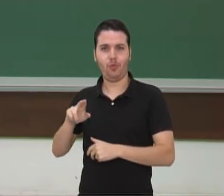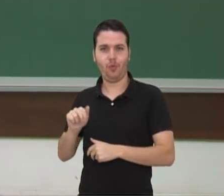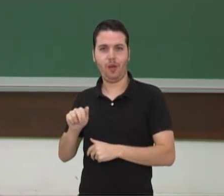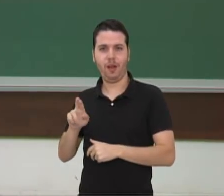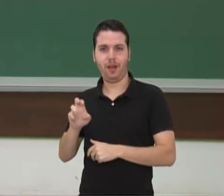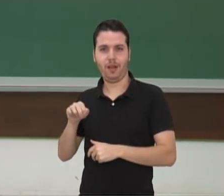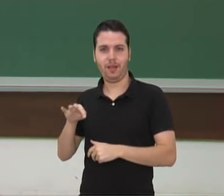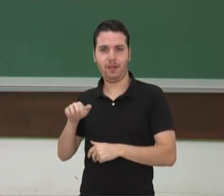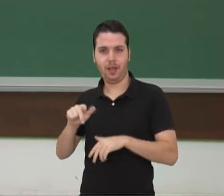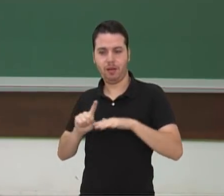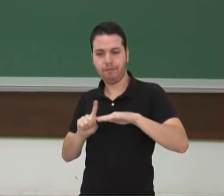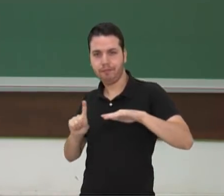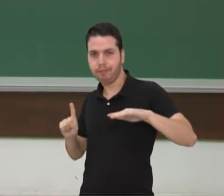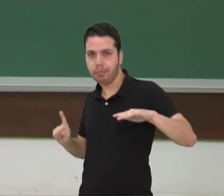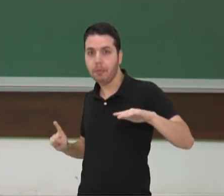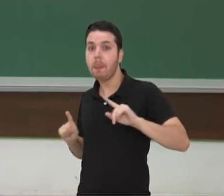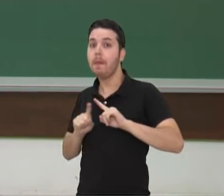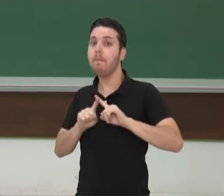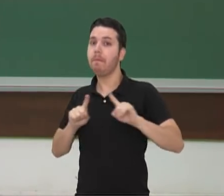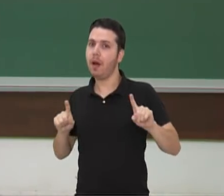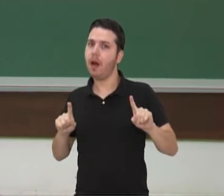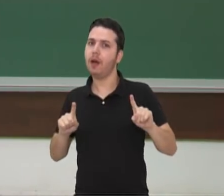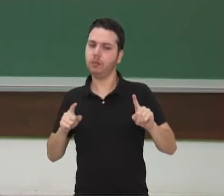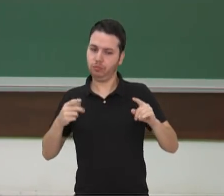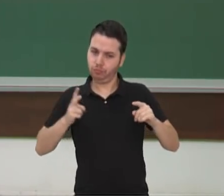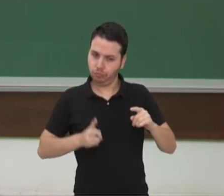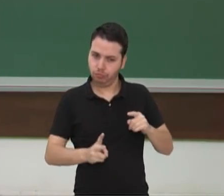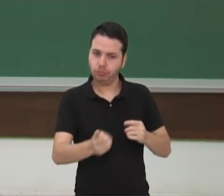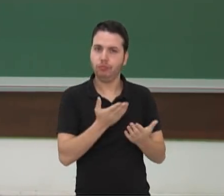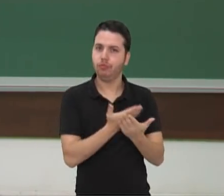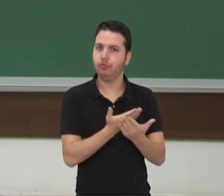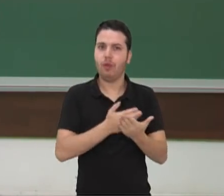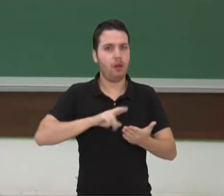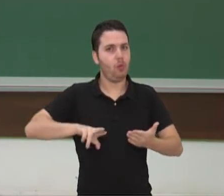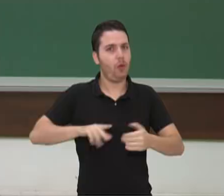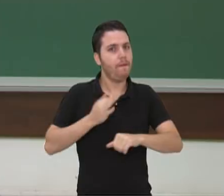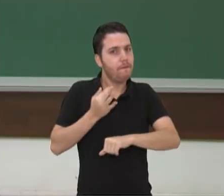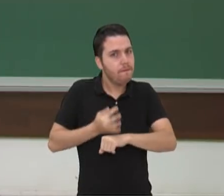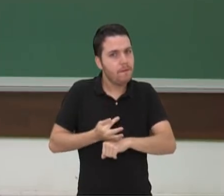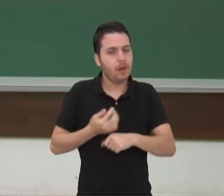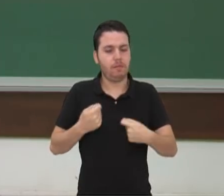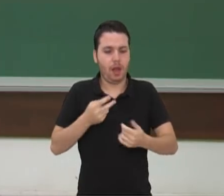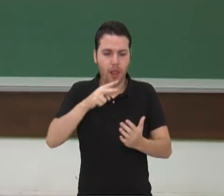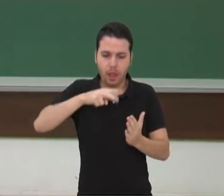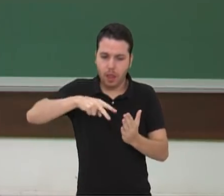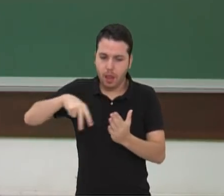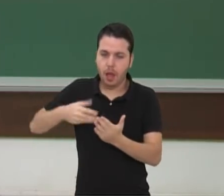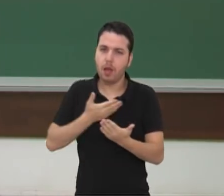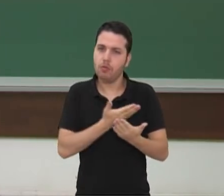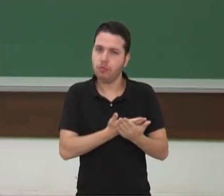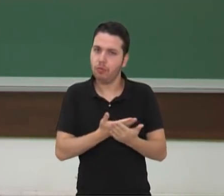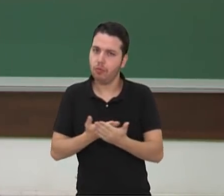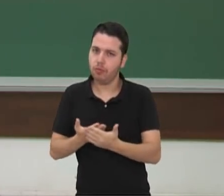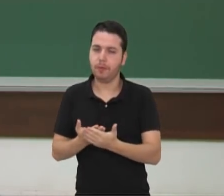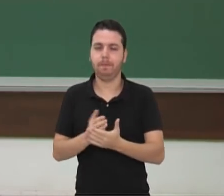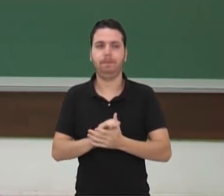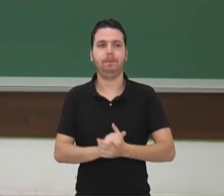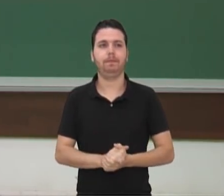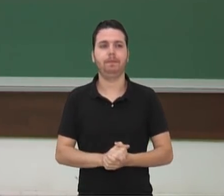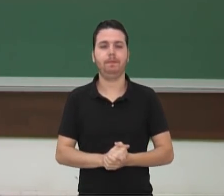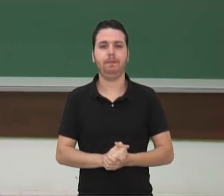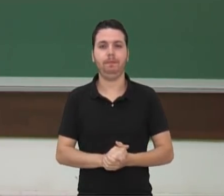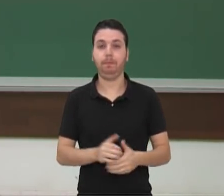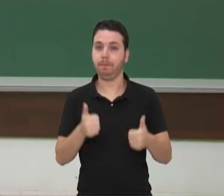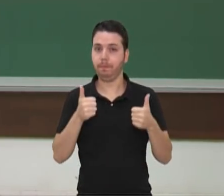né? É bom sempre ler, sempre estudar, que nós precisamos disso, né? Muito bem, pessoal.